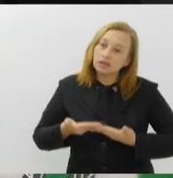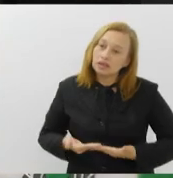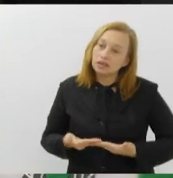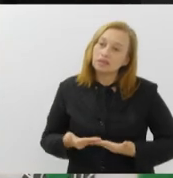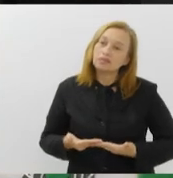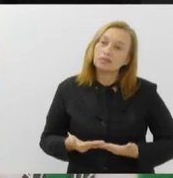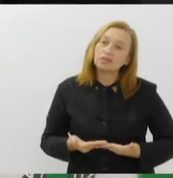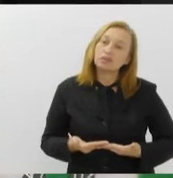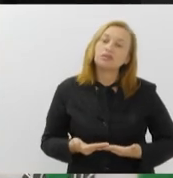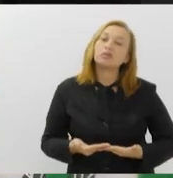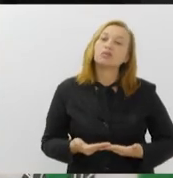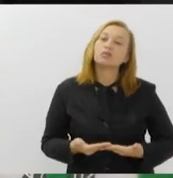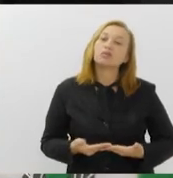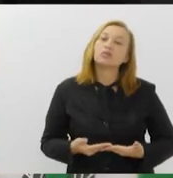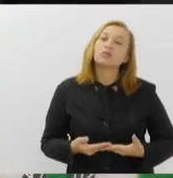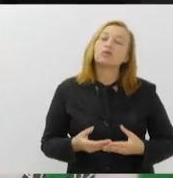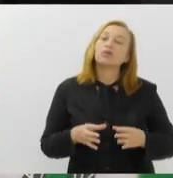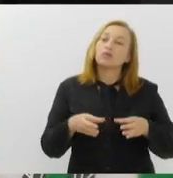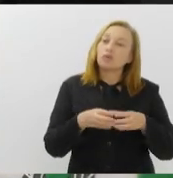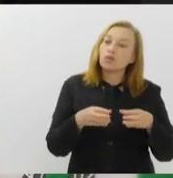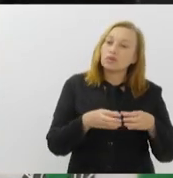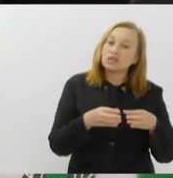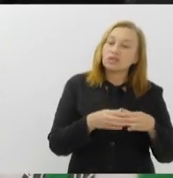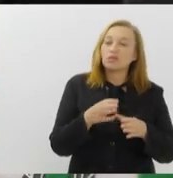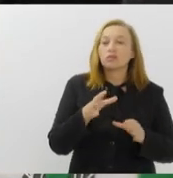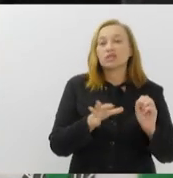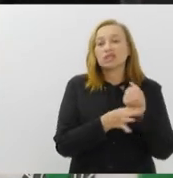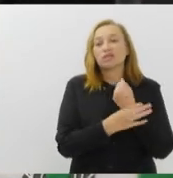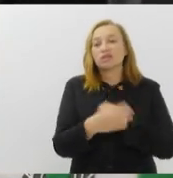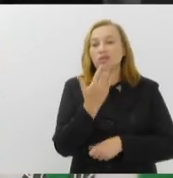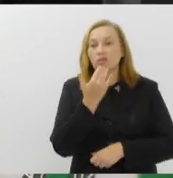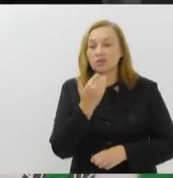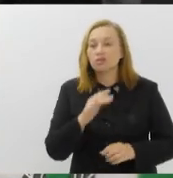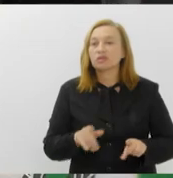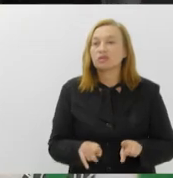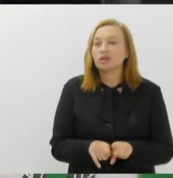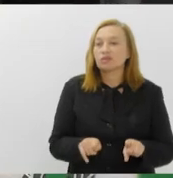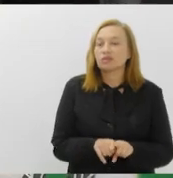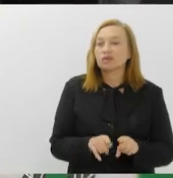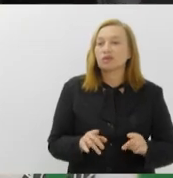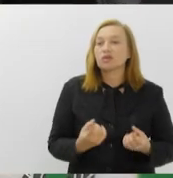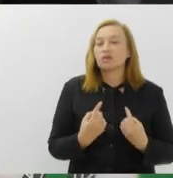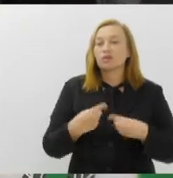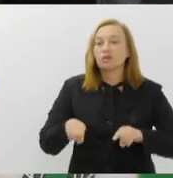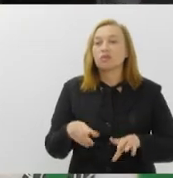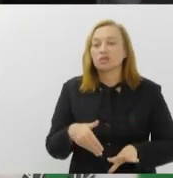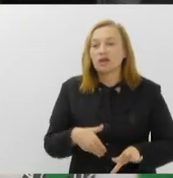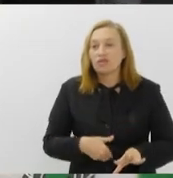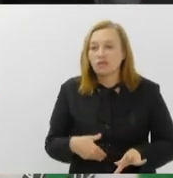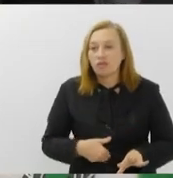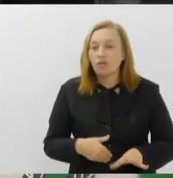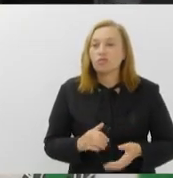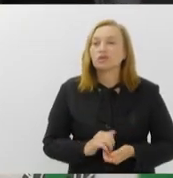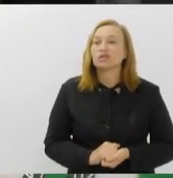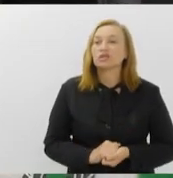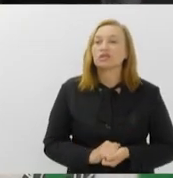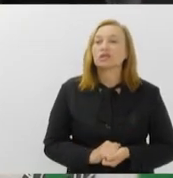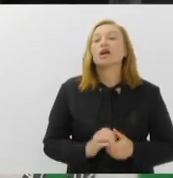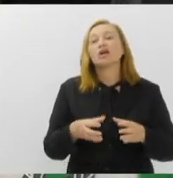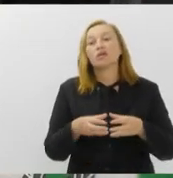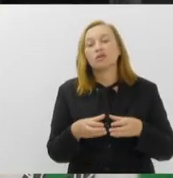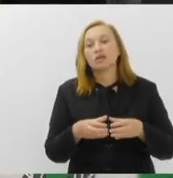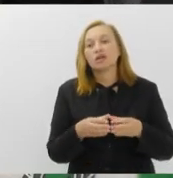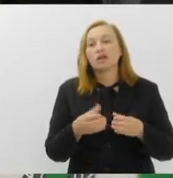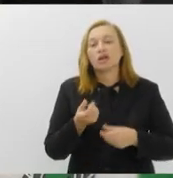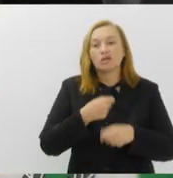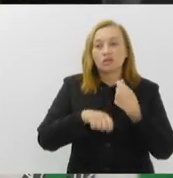essa comissão, para a Comissão de Segurança Alimentar e também para a Frente de Combate à Fome, para a Frente de Economia